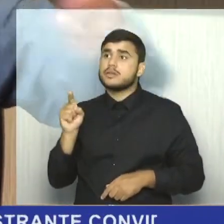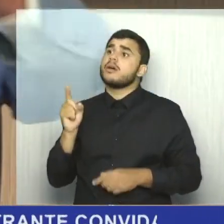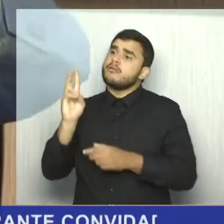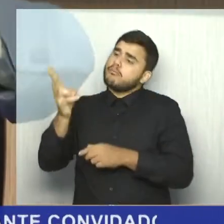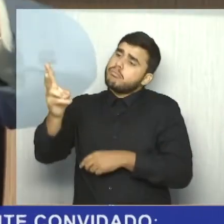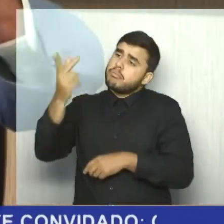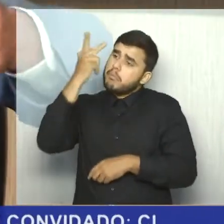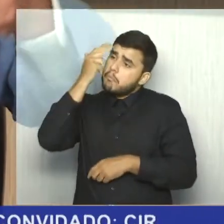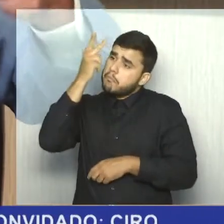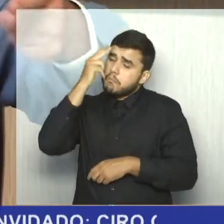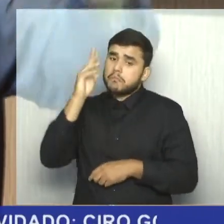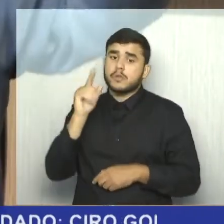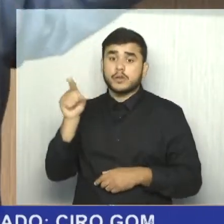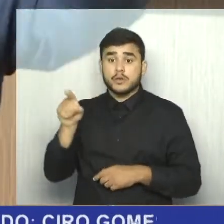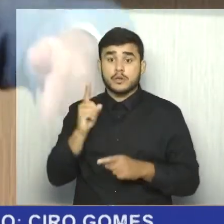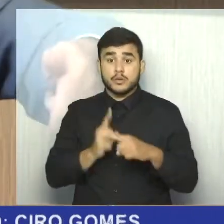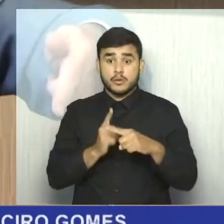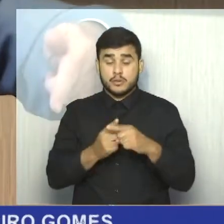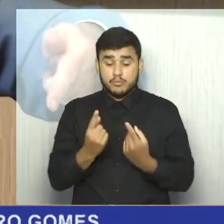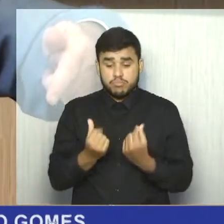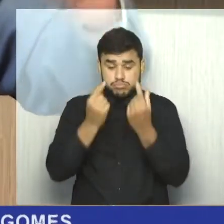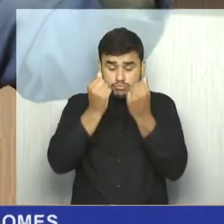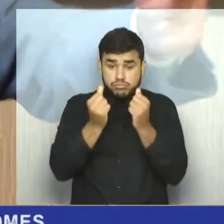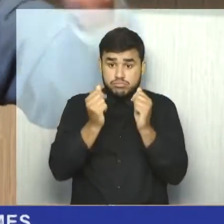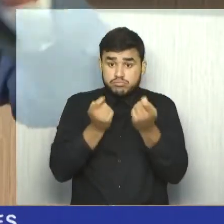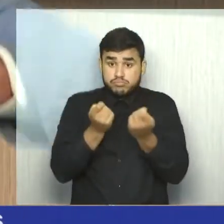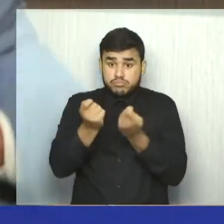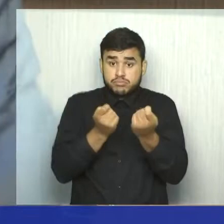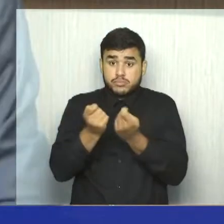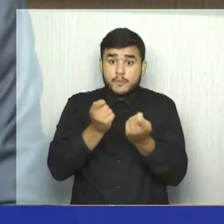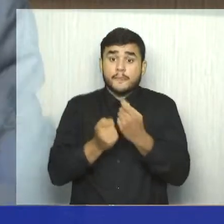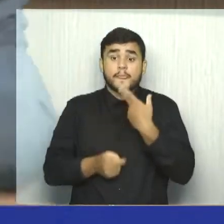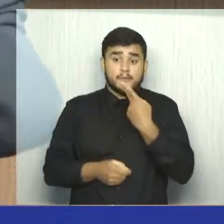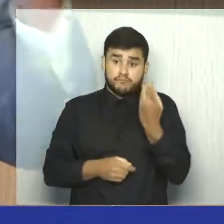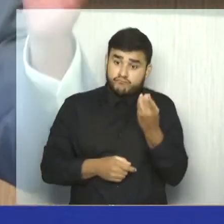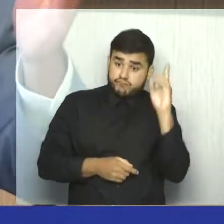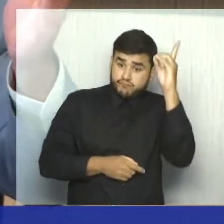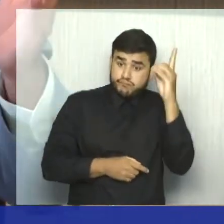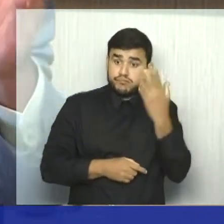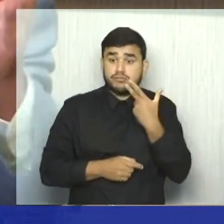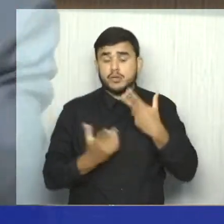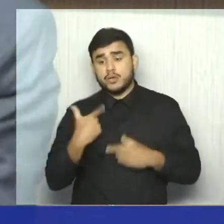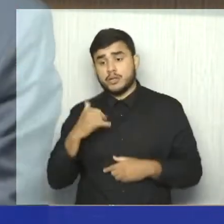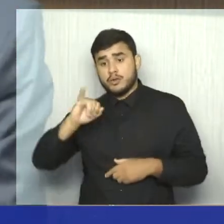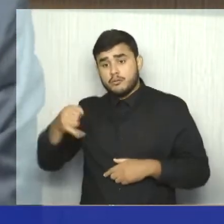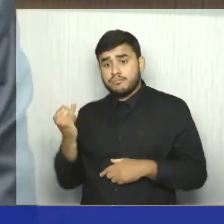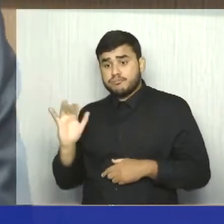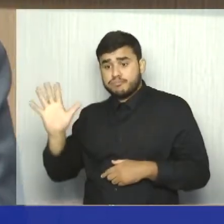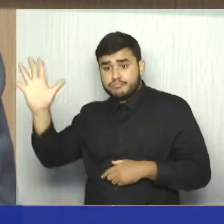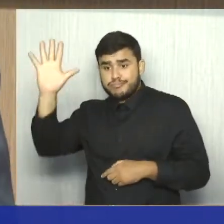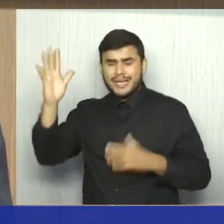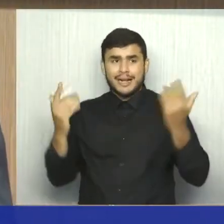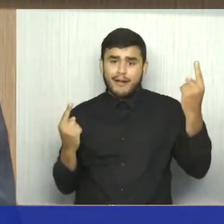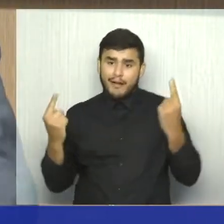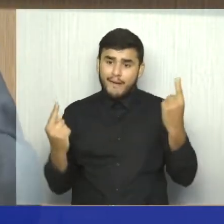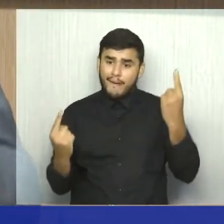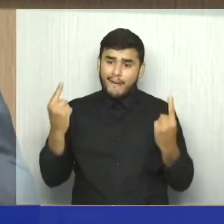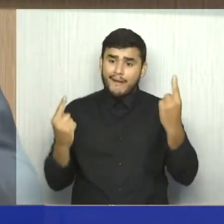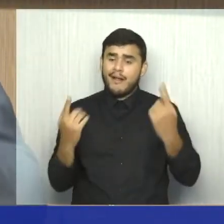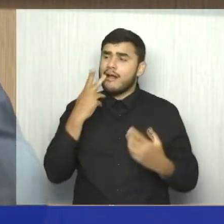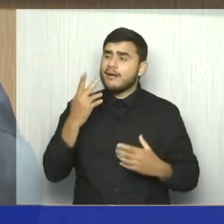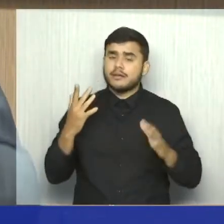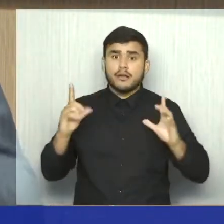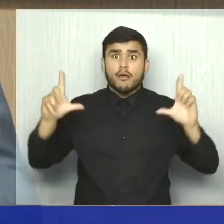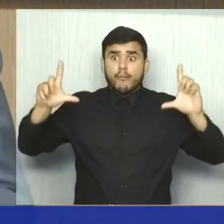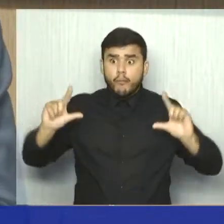É porque dois preços centrais que a política administra, o câmbio e o juro, matam qualquer atividade produtiva no Brasil. E